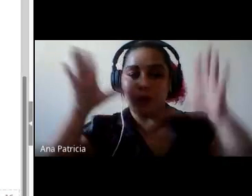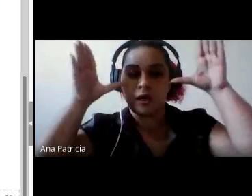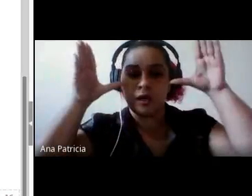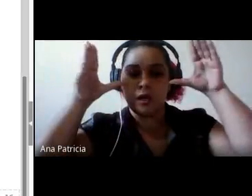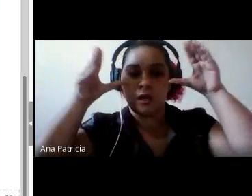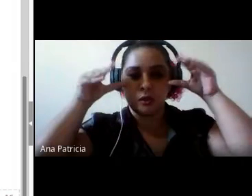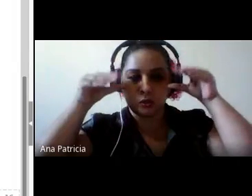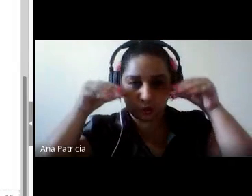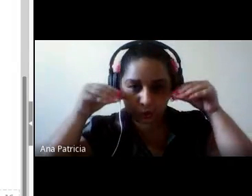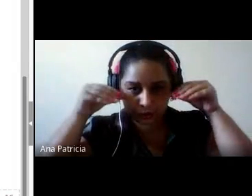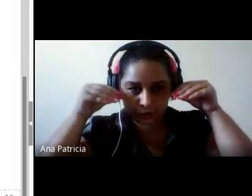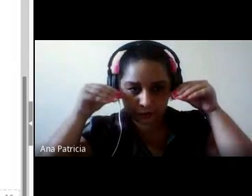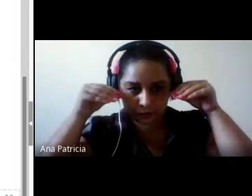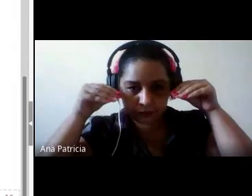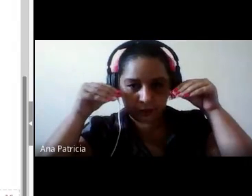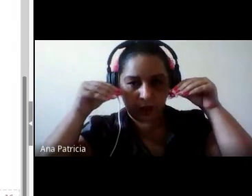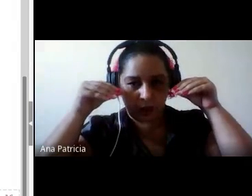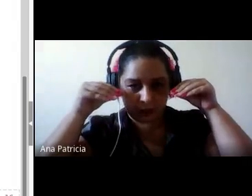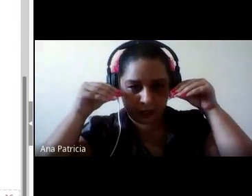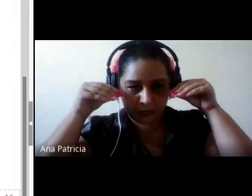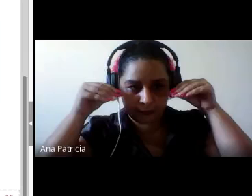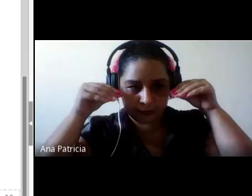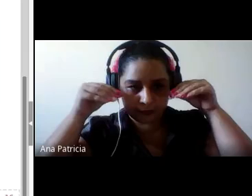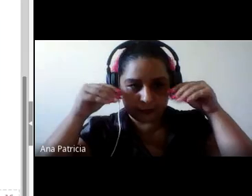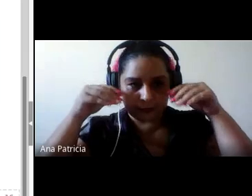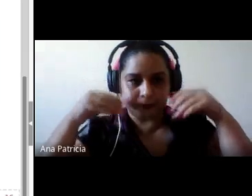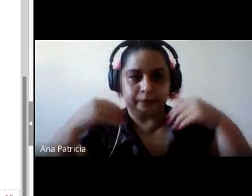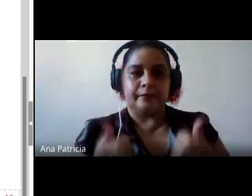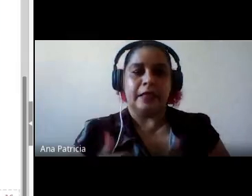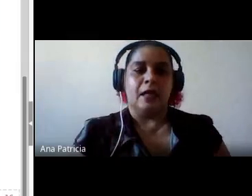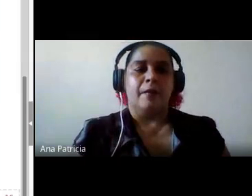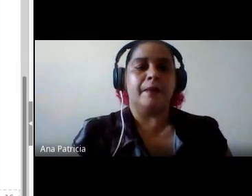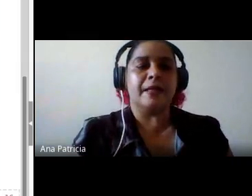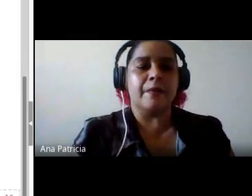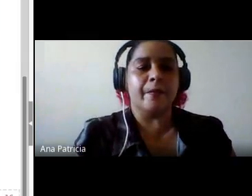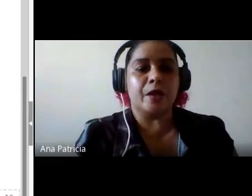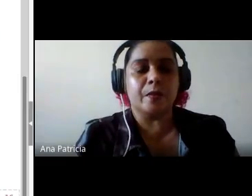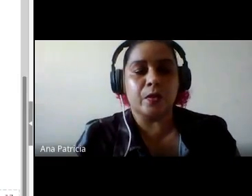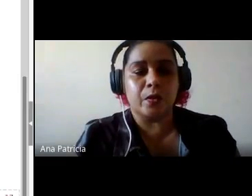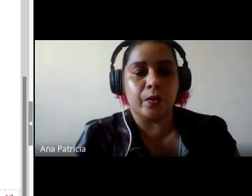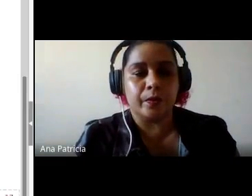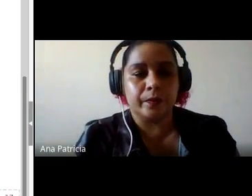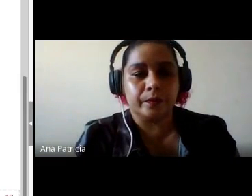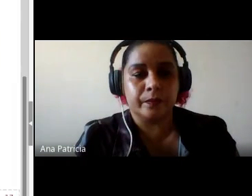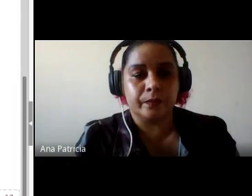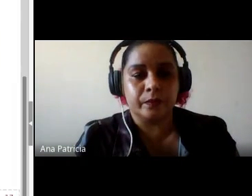Boa noite, ok? Pode passar para o próximo, Socorro.